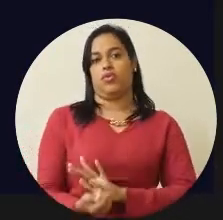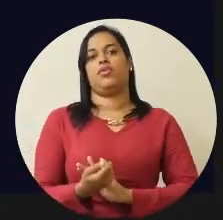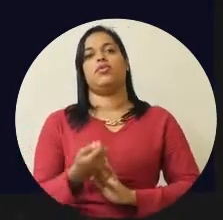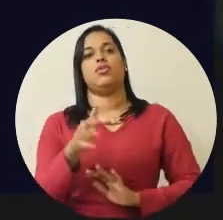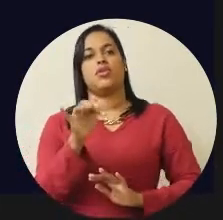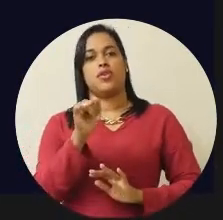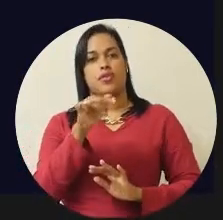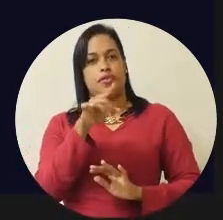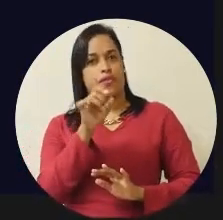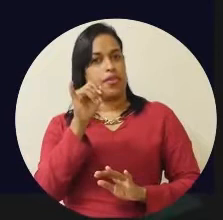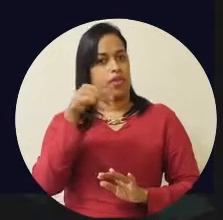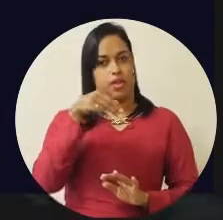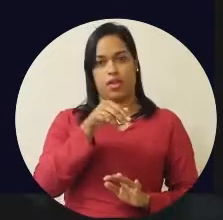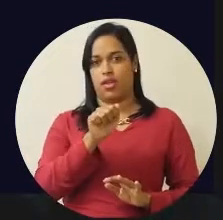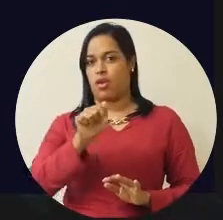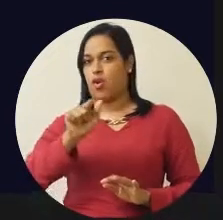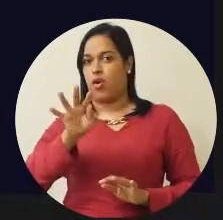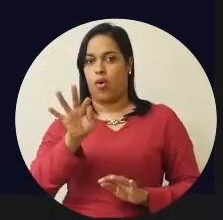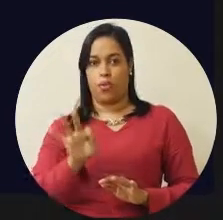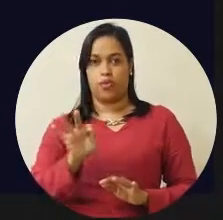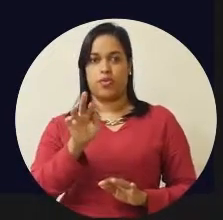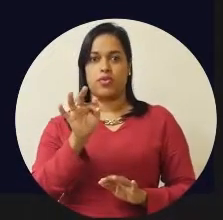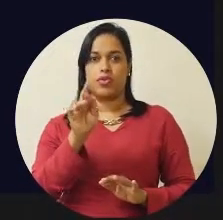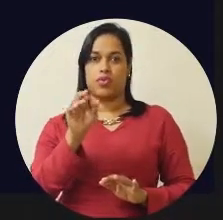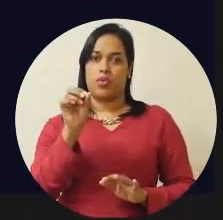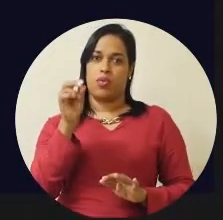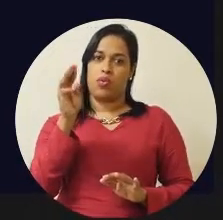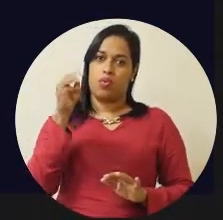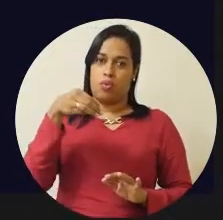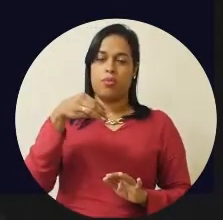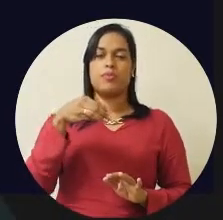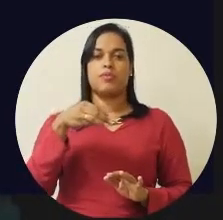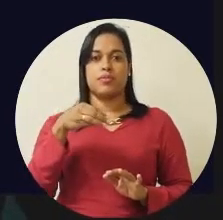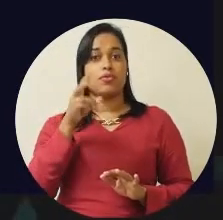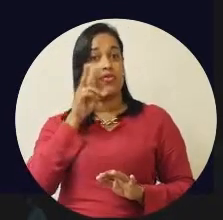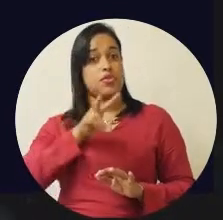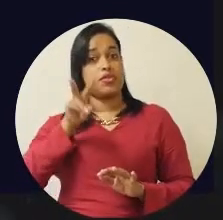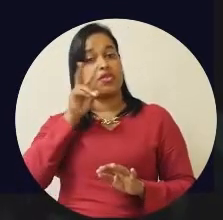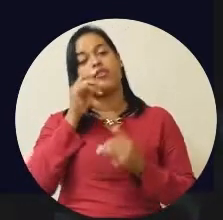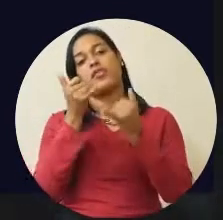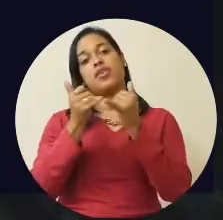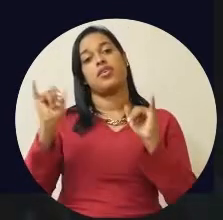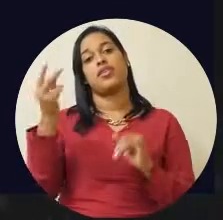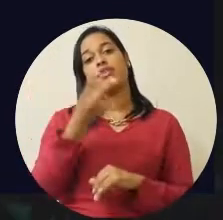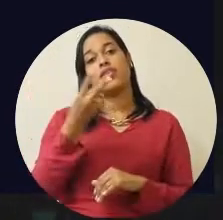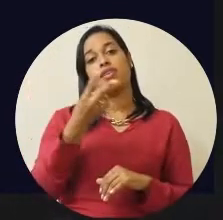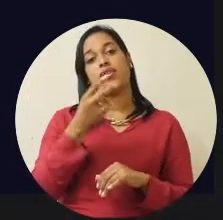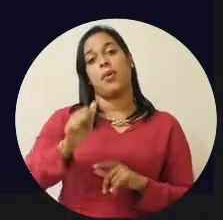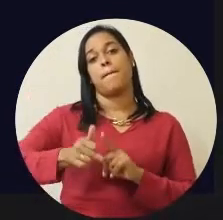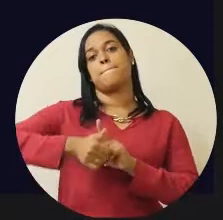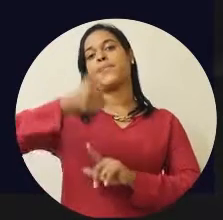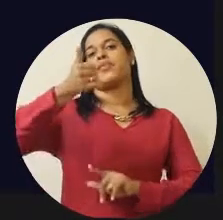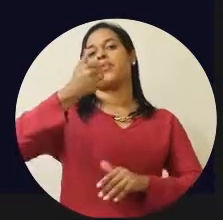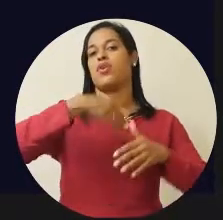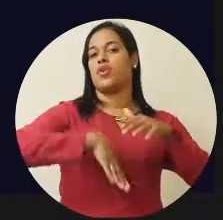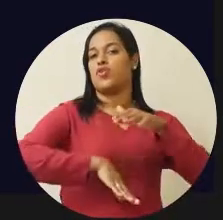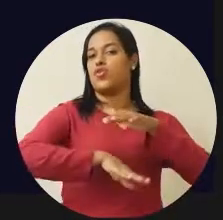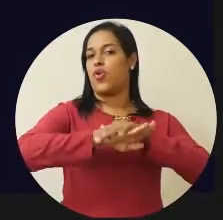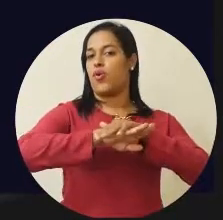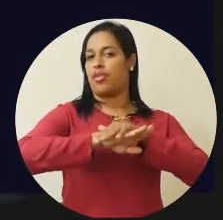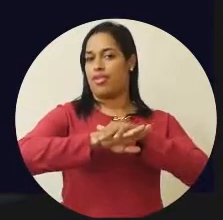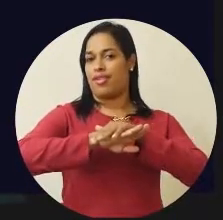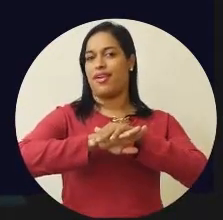os fade. Fade in, fade out, o fade to. E você vê na linha 2 que primeiro eu precisei esconder